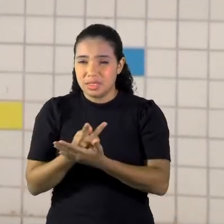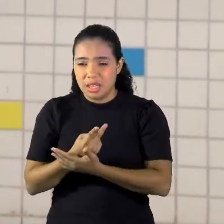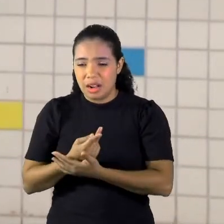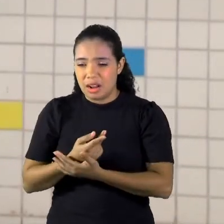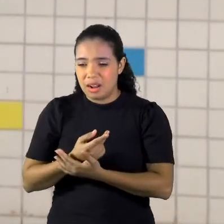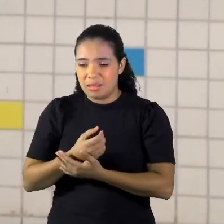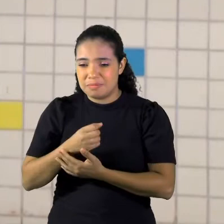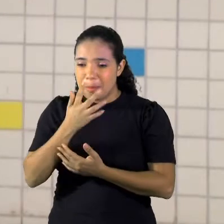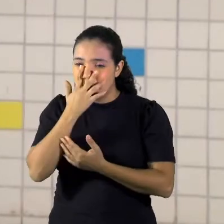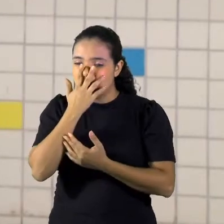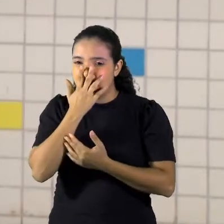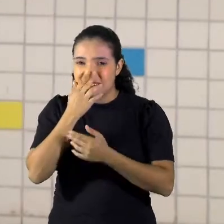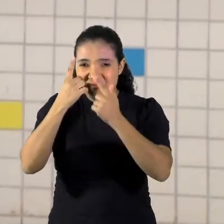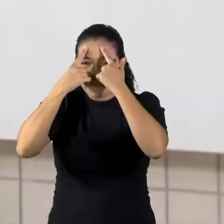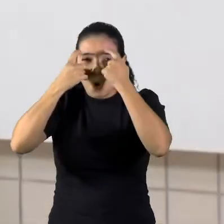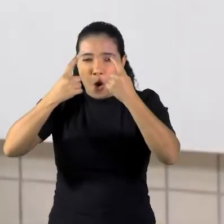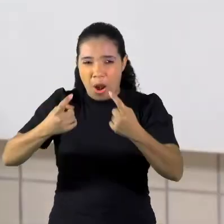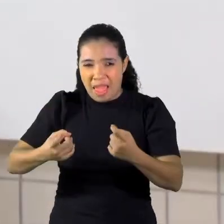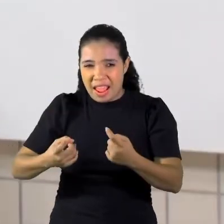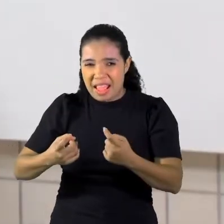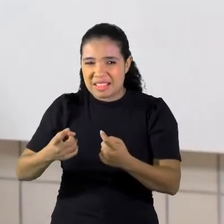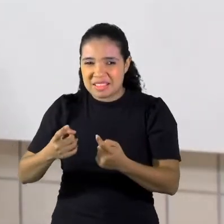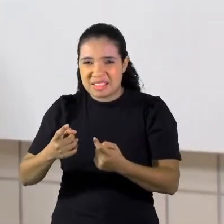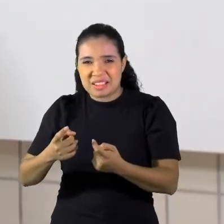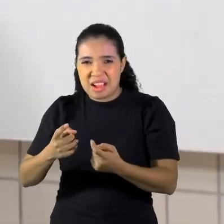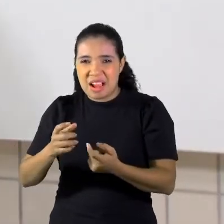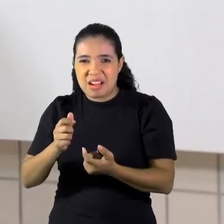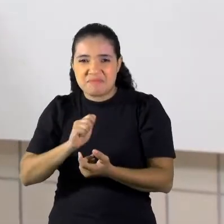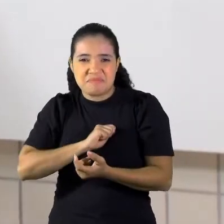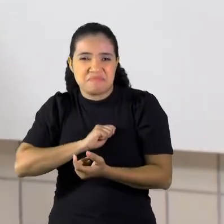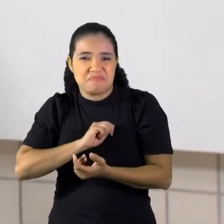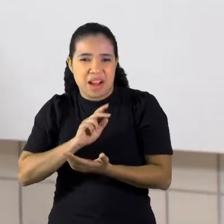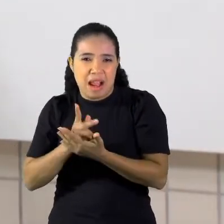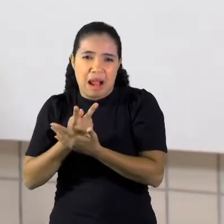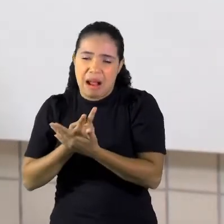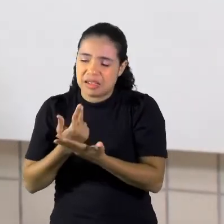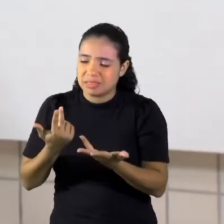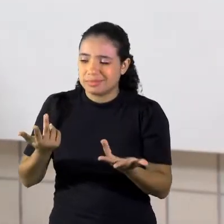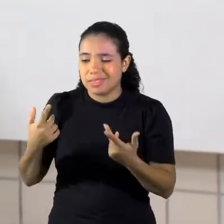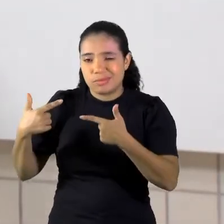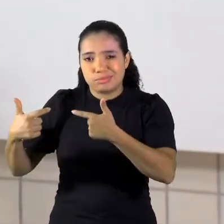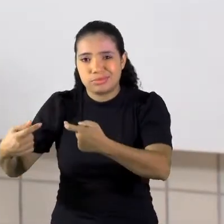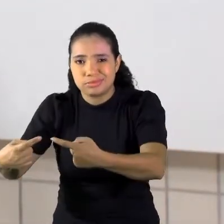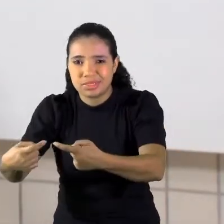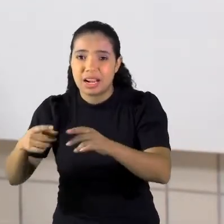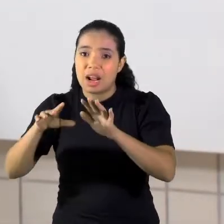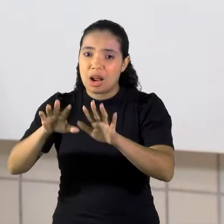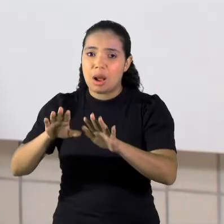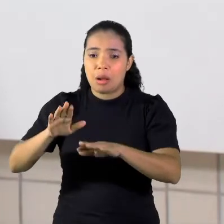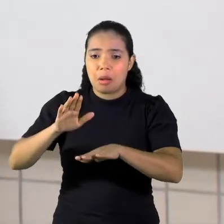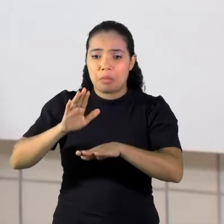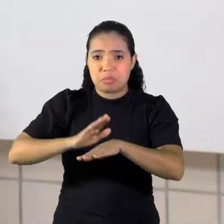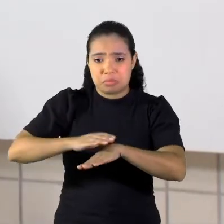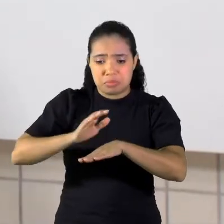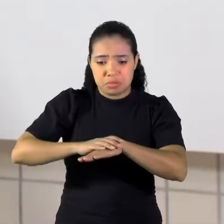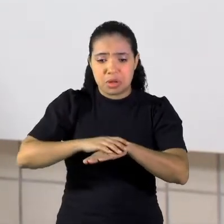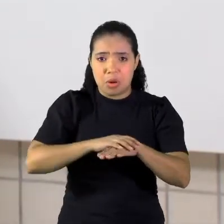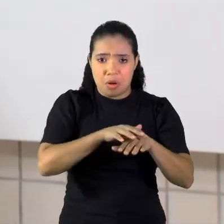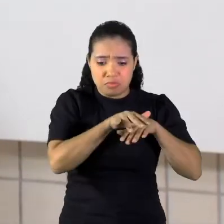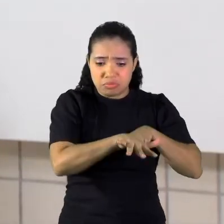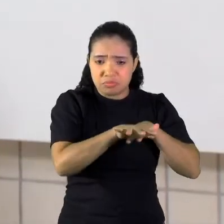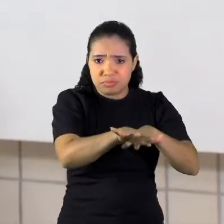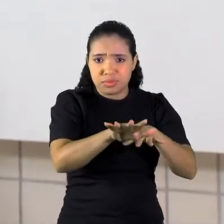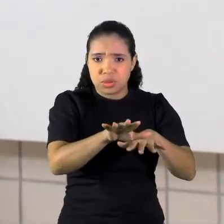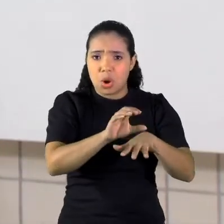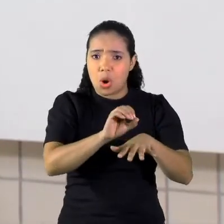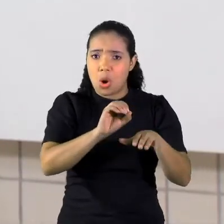atitudes selvagens. O exército da ONU, ou melhor, a missão de paz da ONU, ou a tropa de paz da ONU,